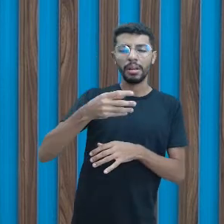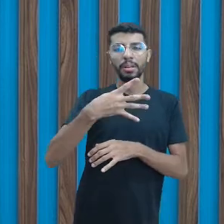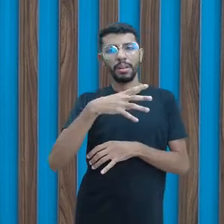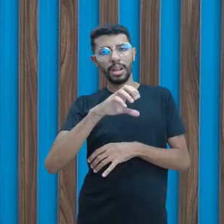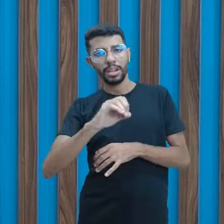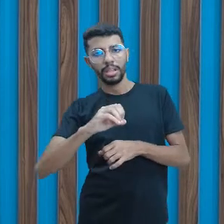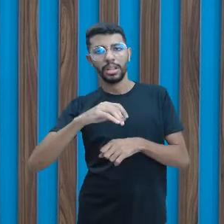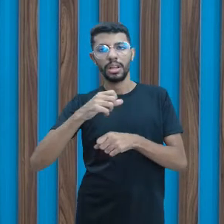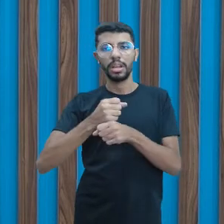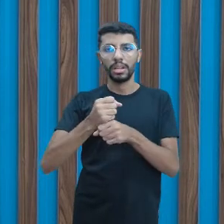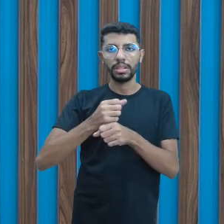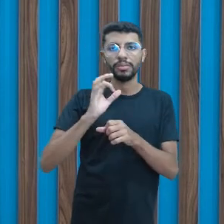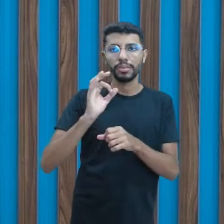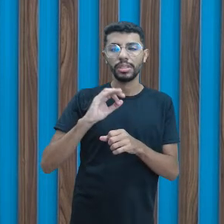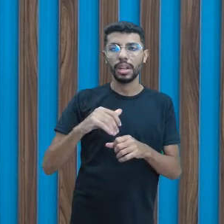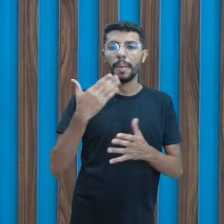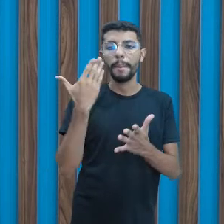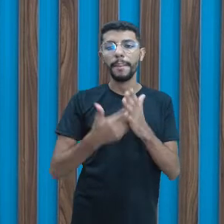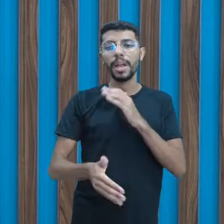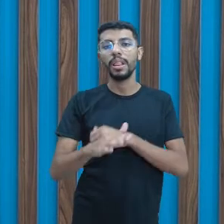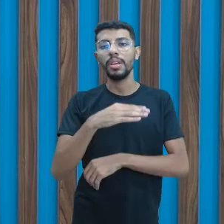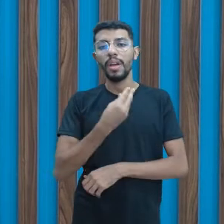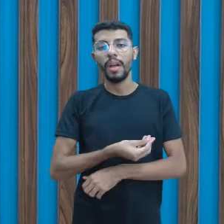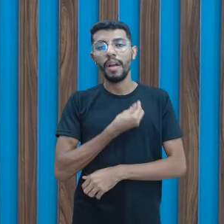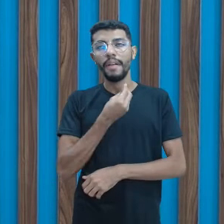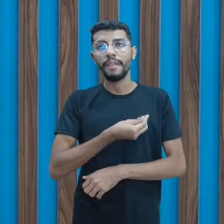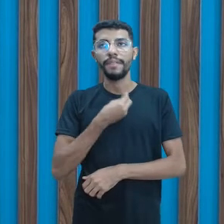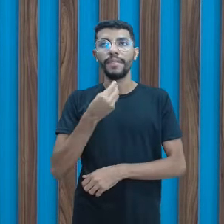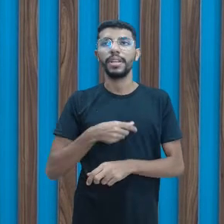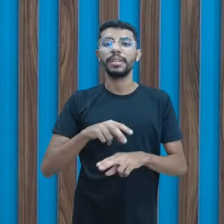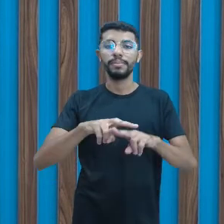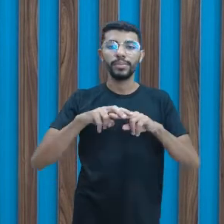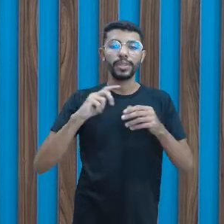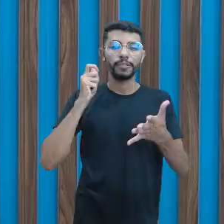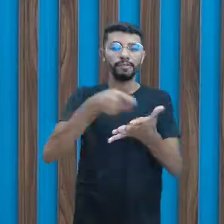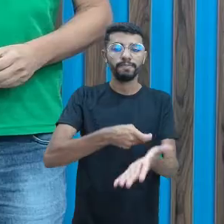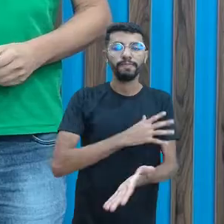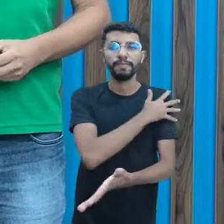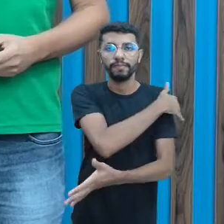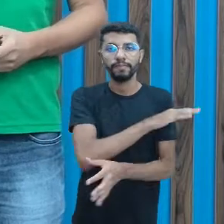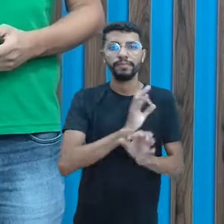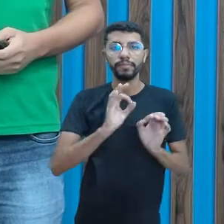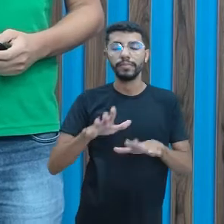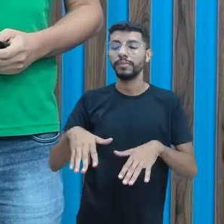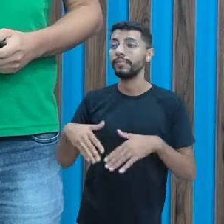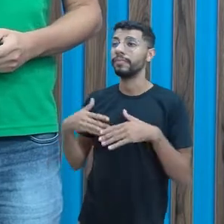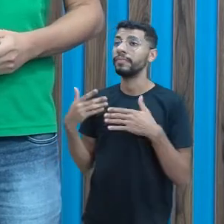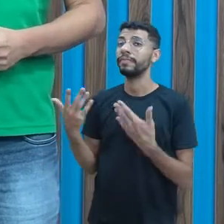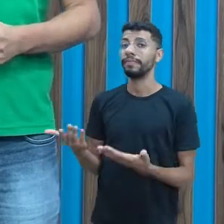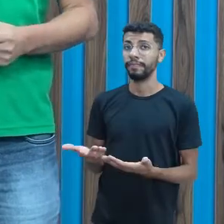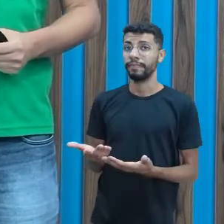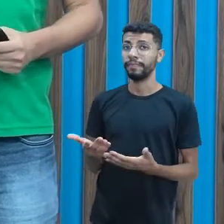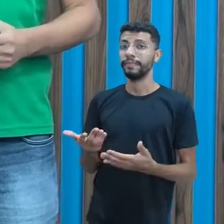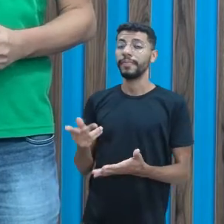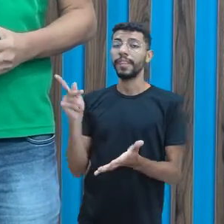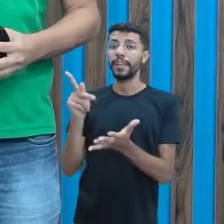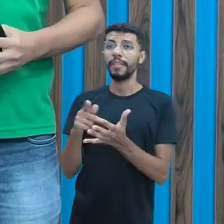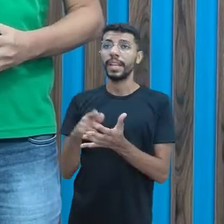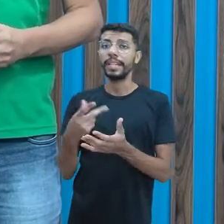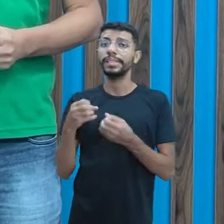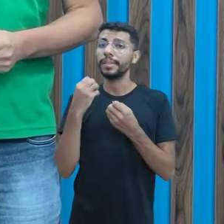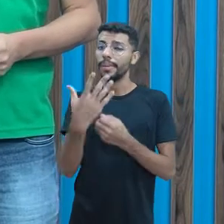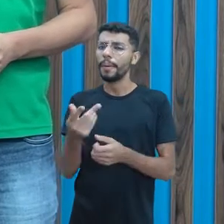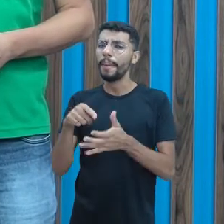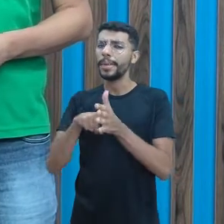ele perdeu sua vida aí nos porões da ditadura, né? Pois é, então vale muito a pena você pesquisar um pouco mais sobre a trajetória do